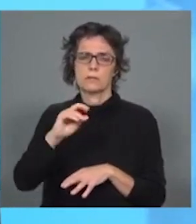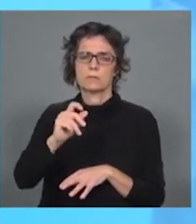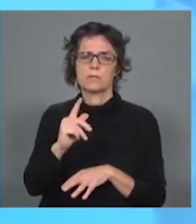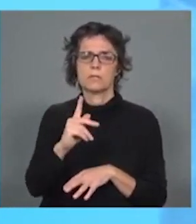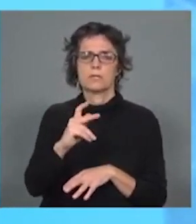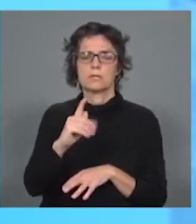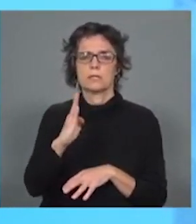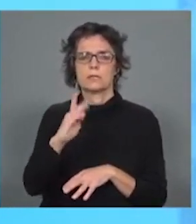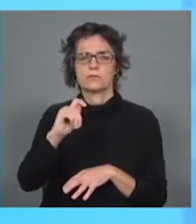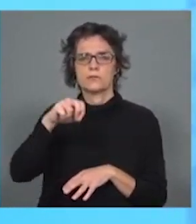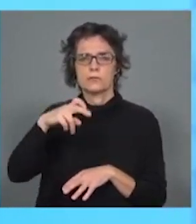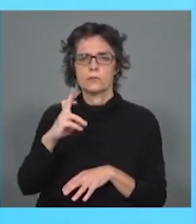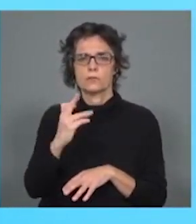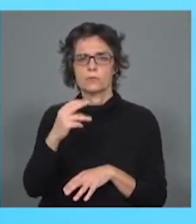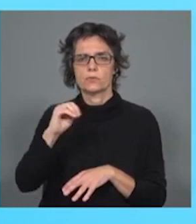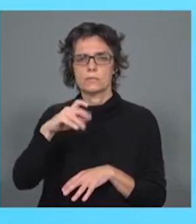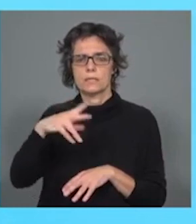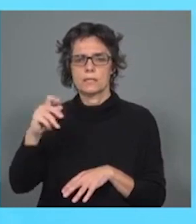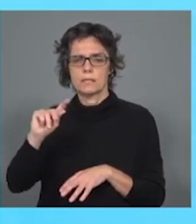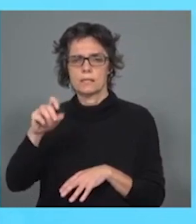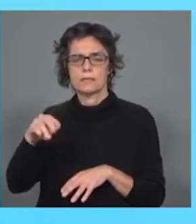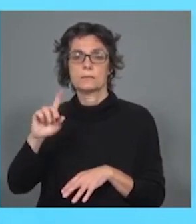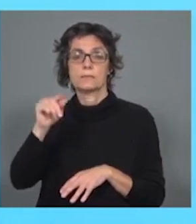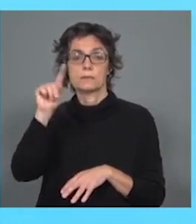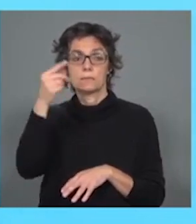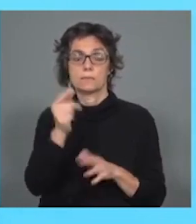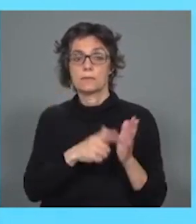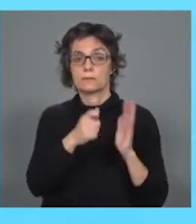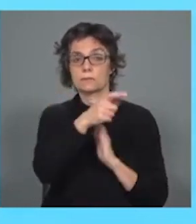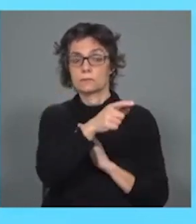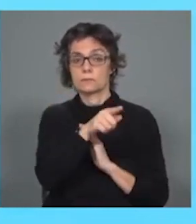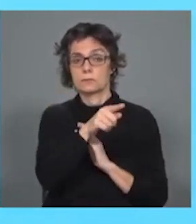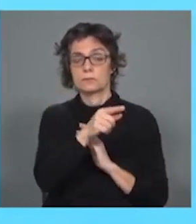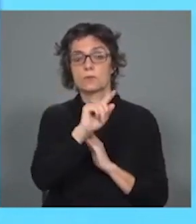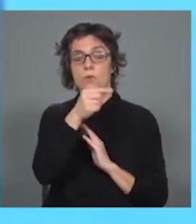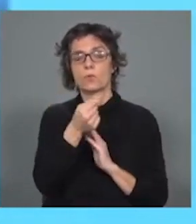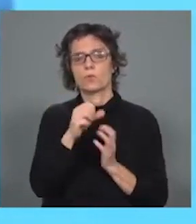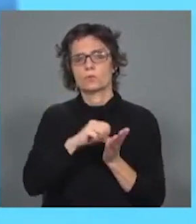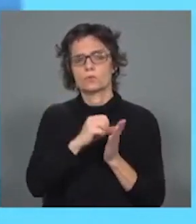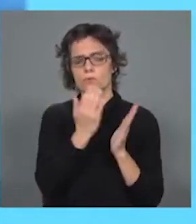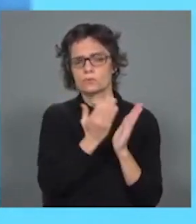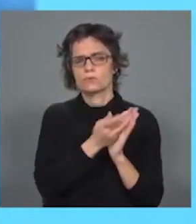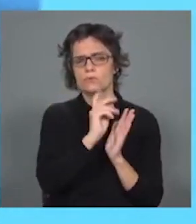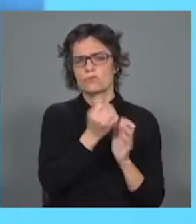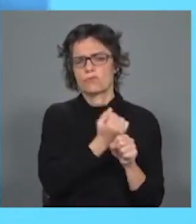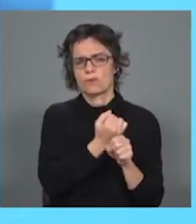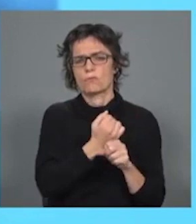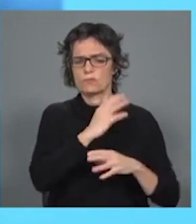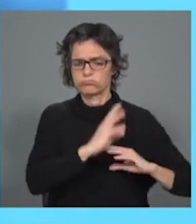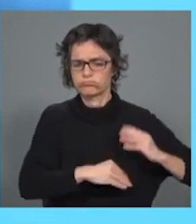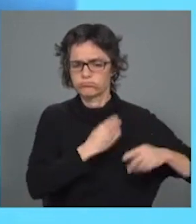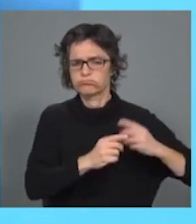muito tempo trabalham, e também nos Estados Unidos há outros centros de estudo que estão a desenvolver já este trabalho já há bastante tempo,